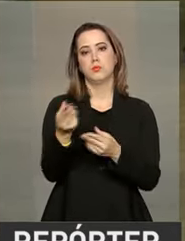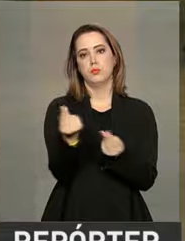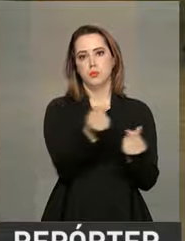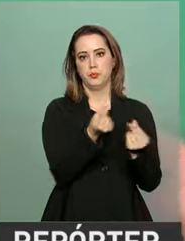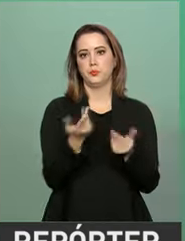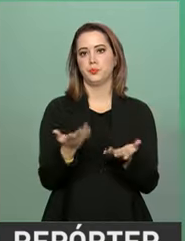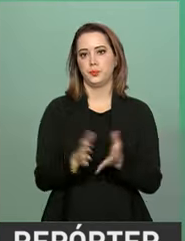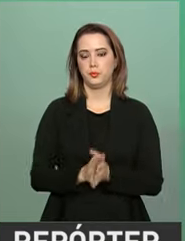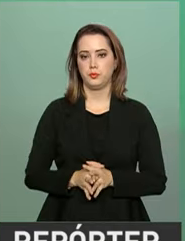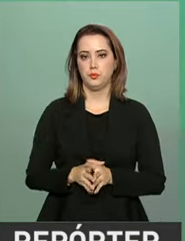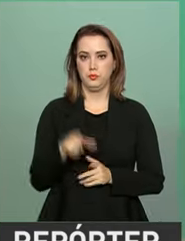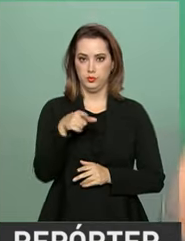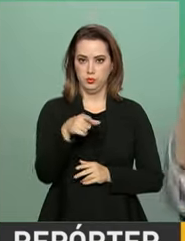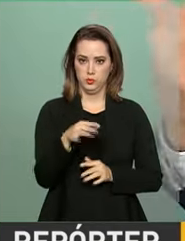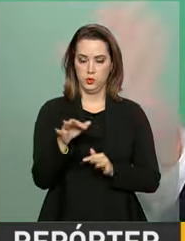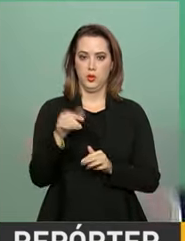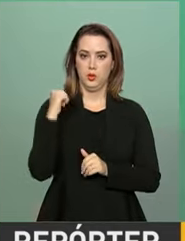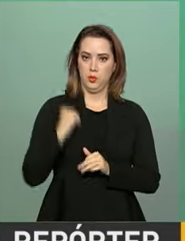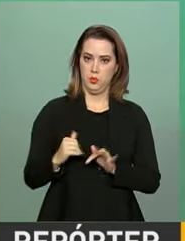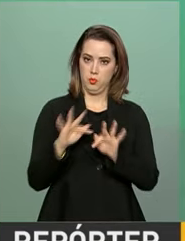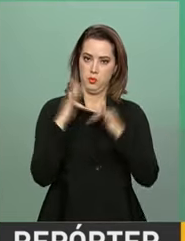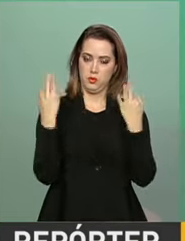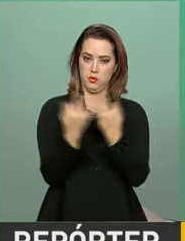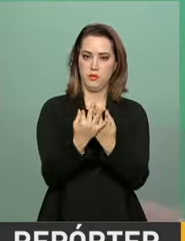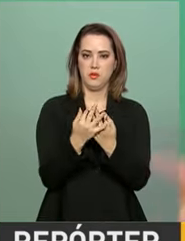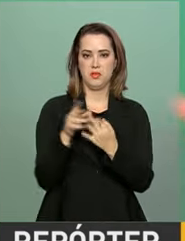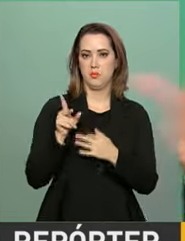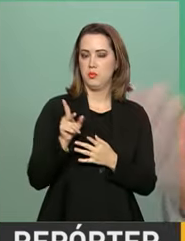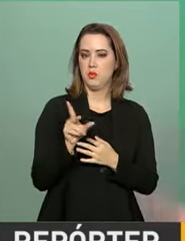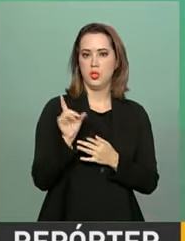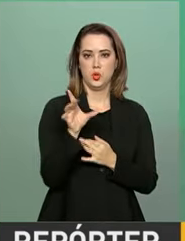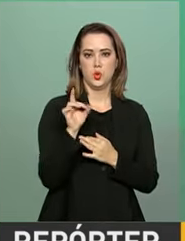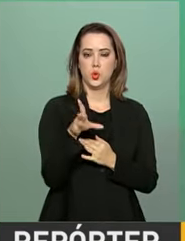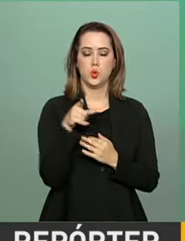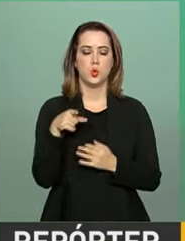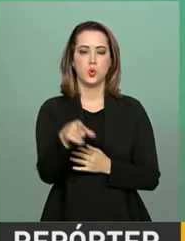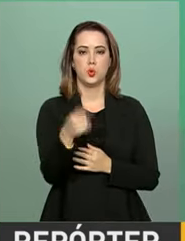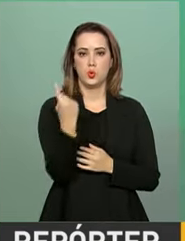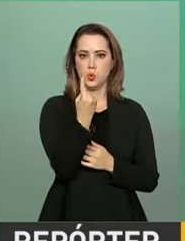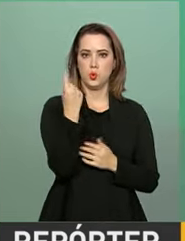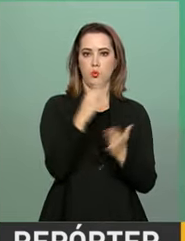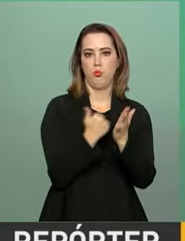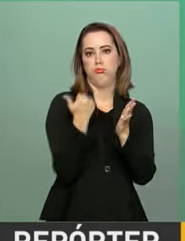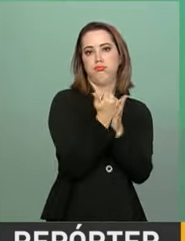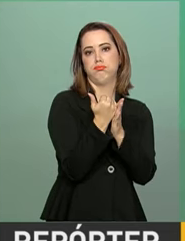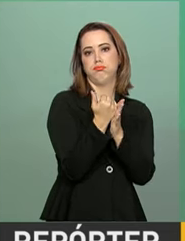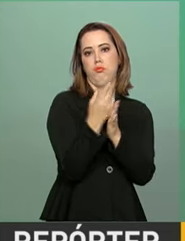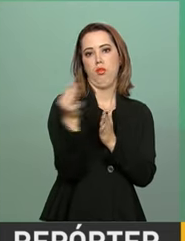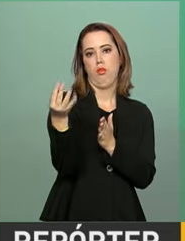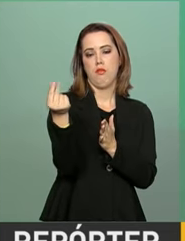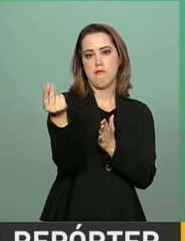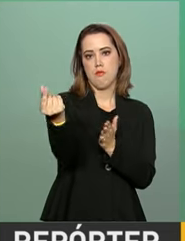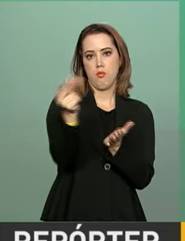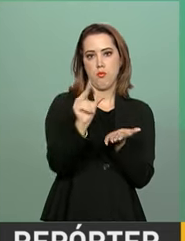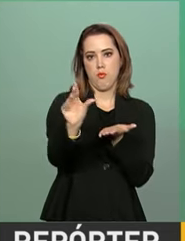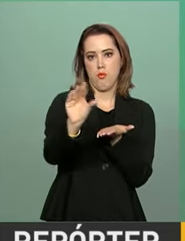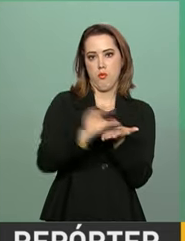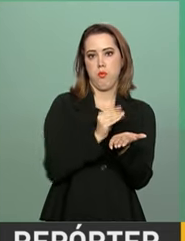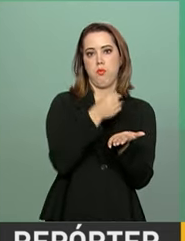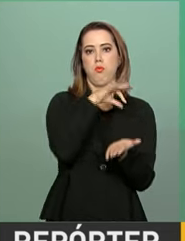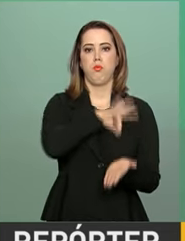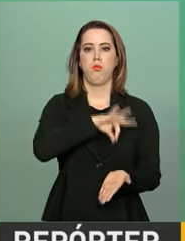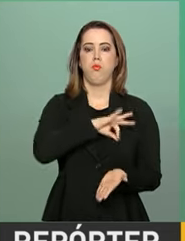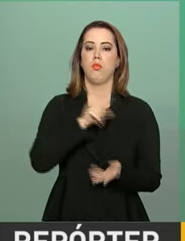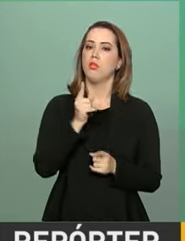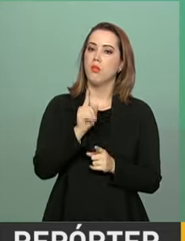financeiramente. Bolsa Família não pode ser só um reajuste e só uma questão de um repasse de renda para manter as pessoas acima da linha